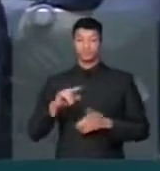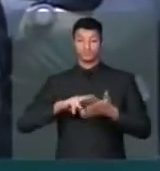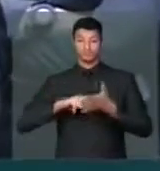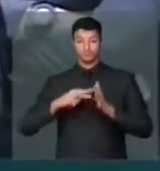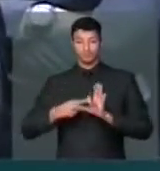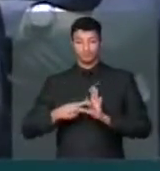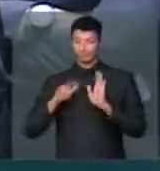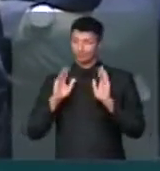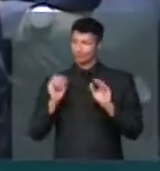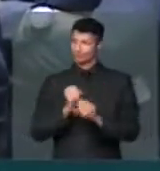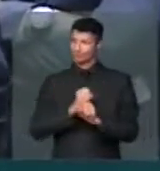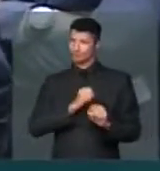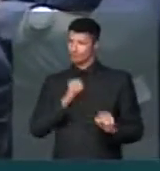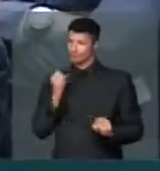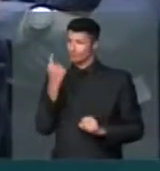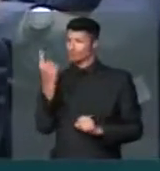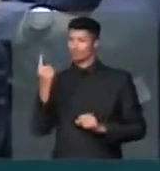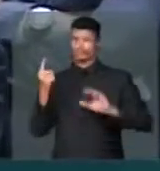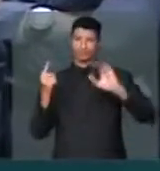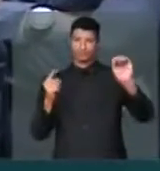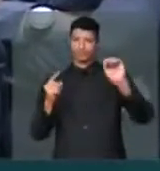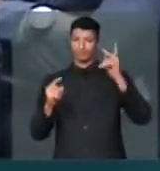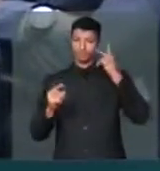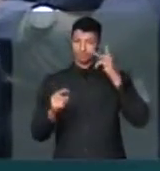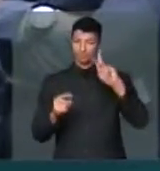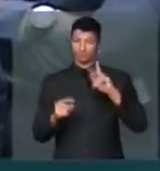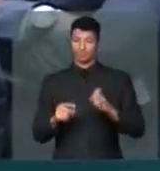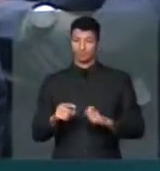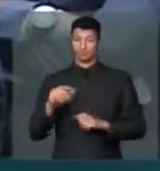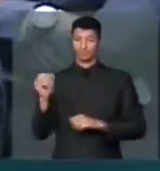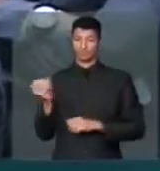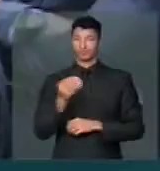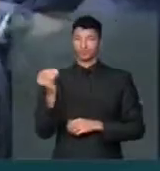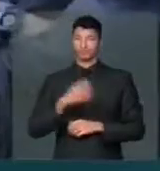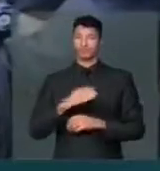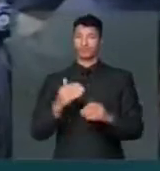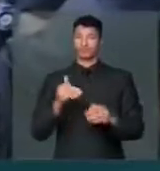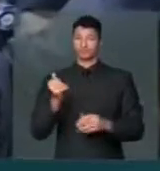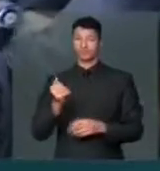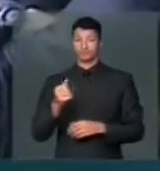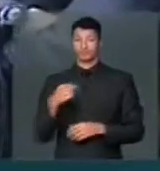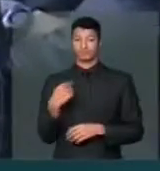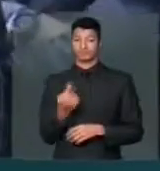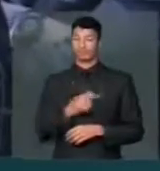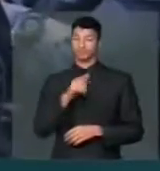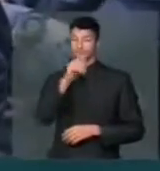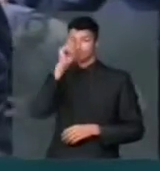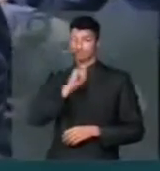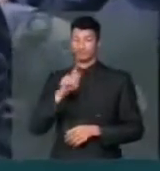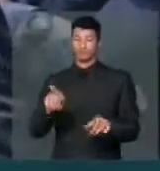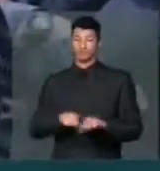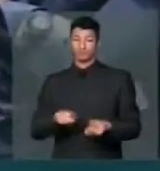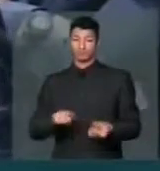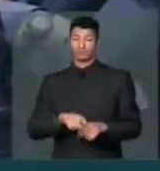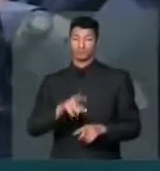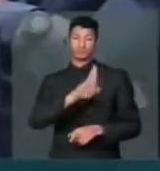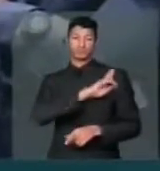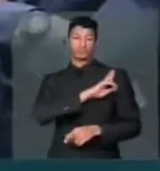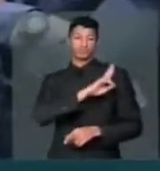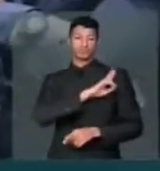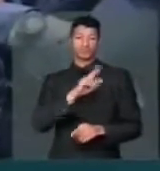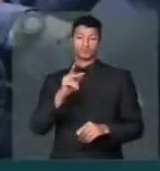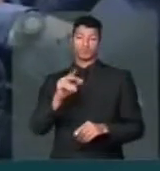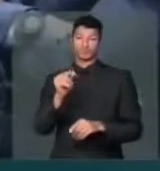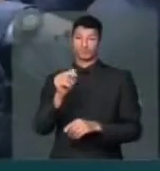um magro 1-0 para a modernização da gestão e a